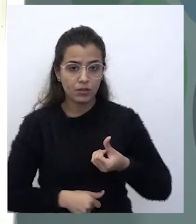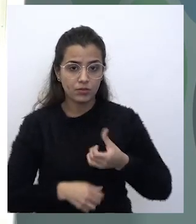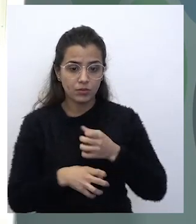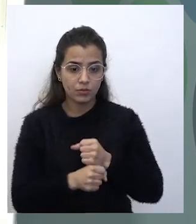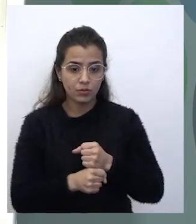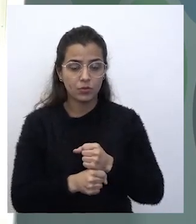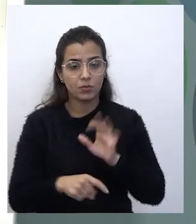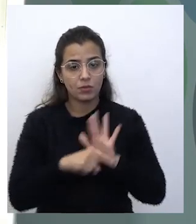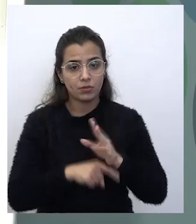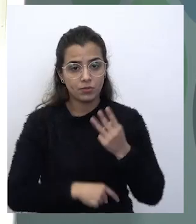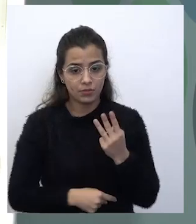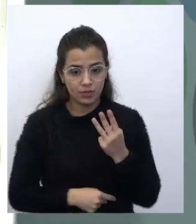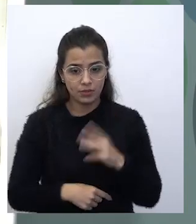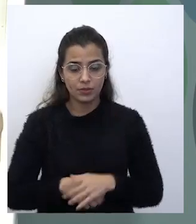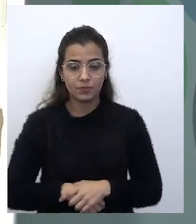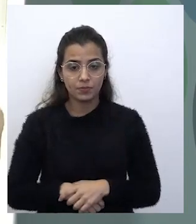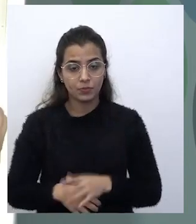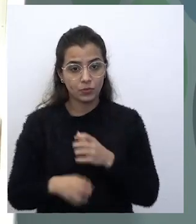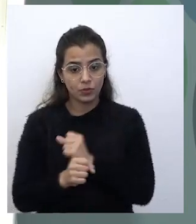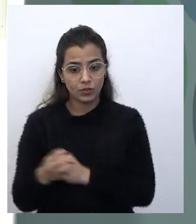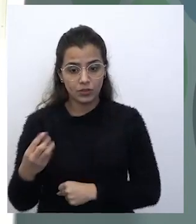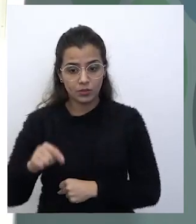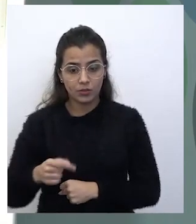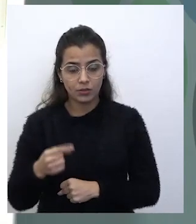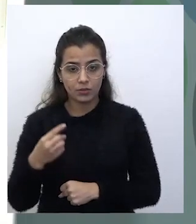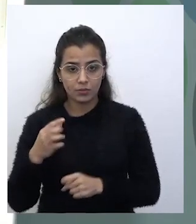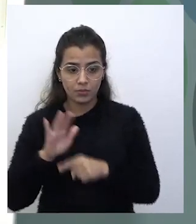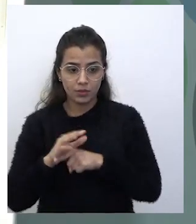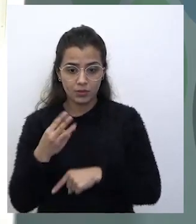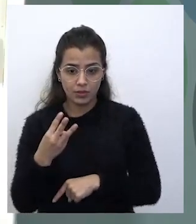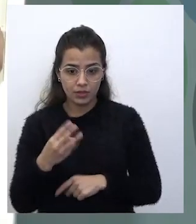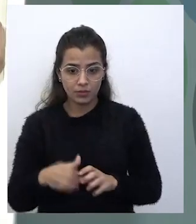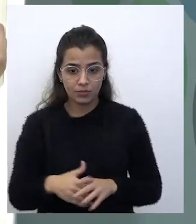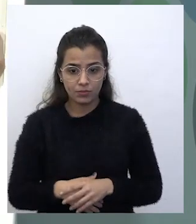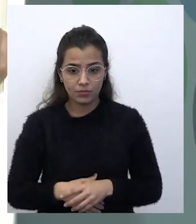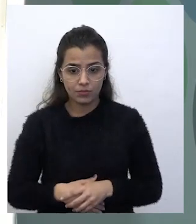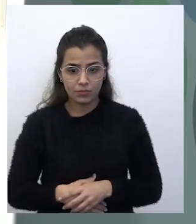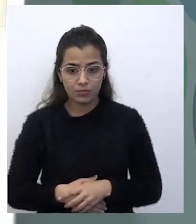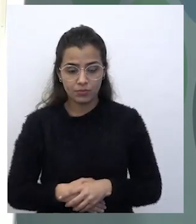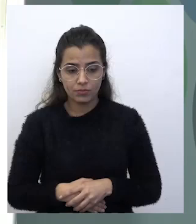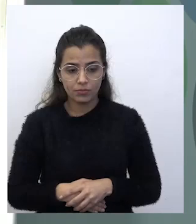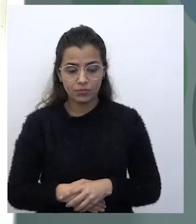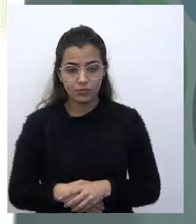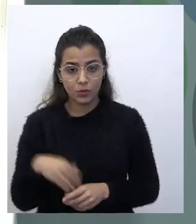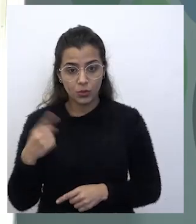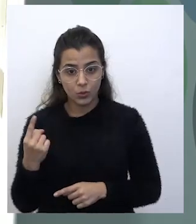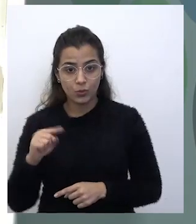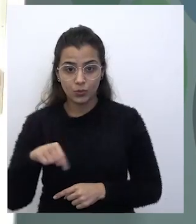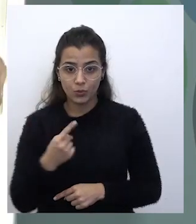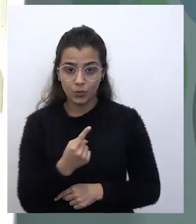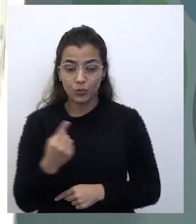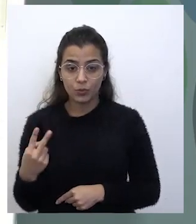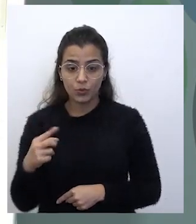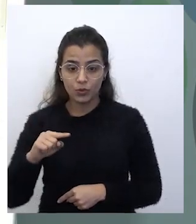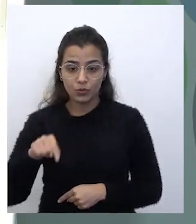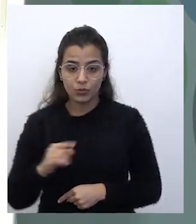3, formando par 3 e menos 3. Olha, esqueci dos parzinhos, desculpa. 1 com 1 e 2 com 0. Então, a gente